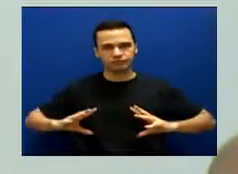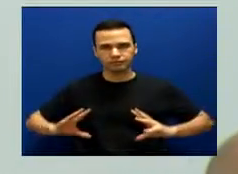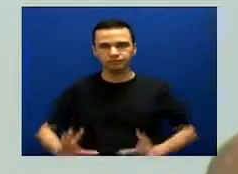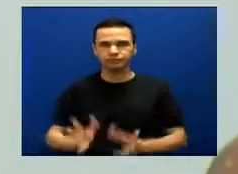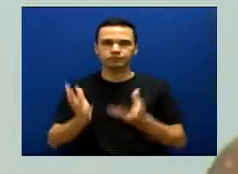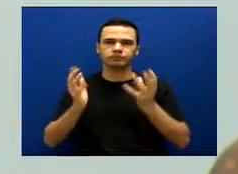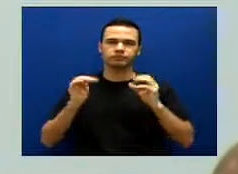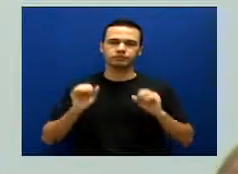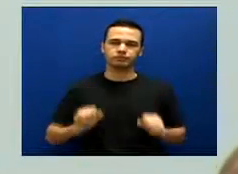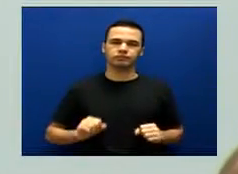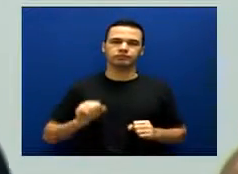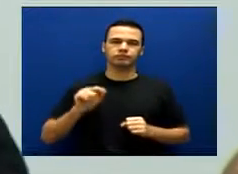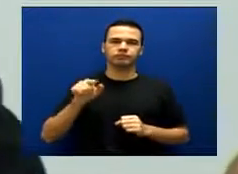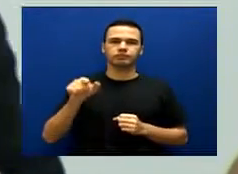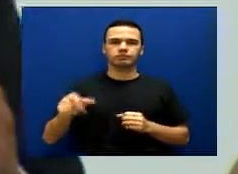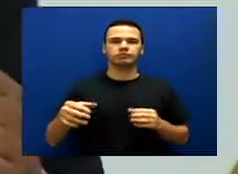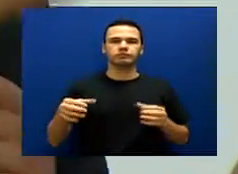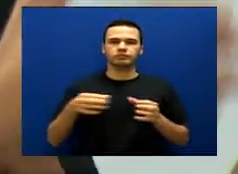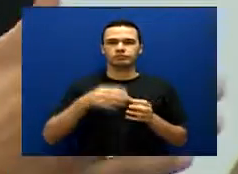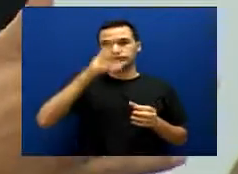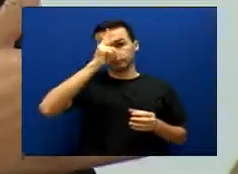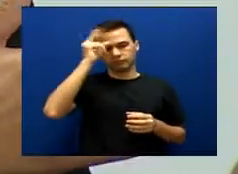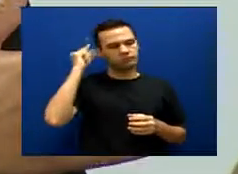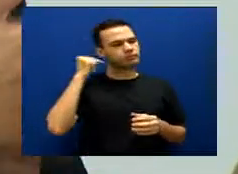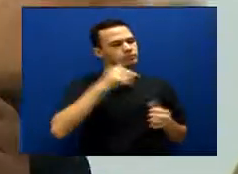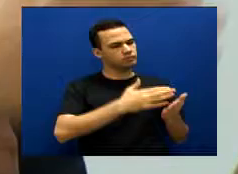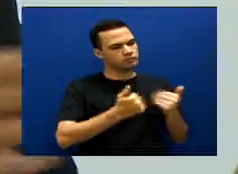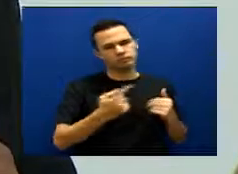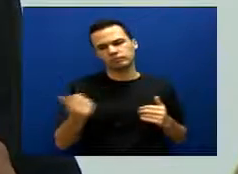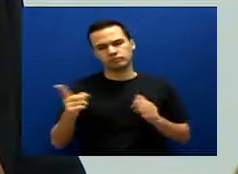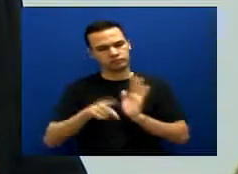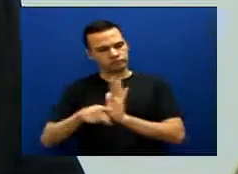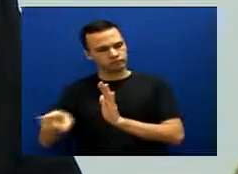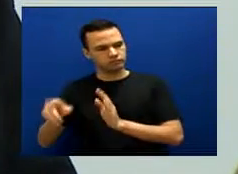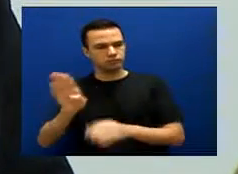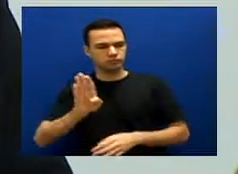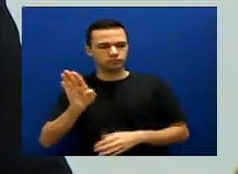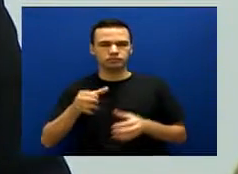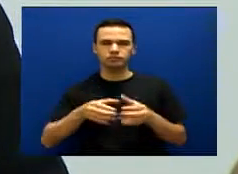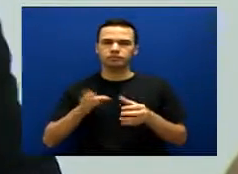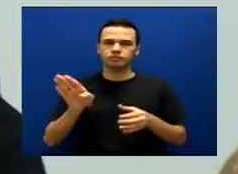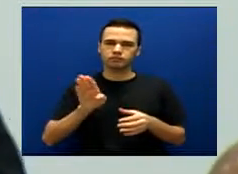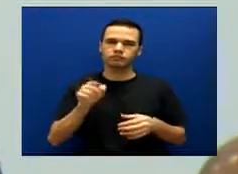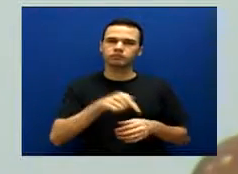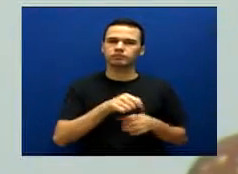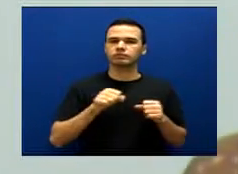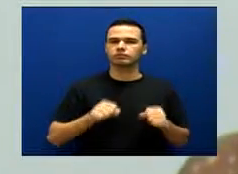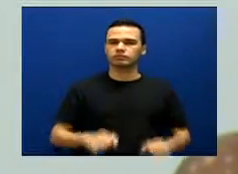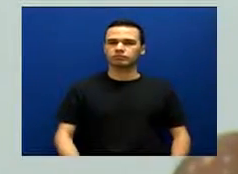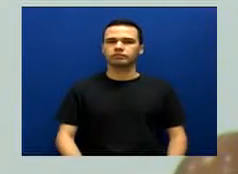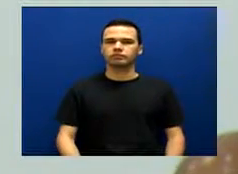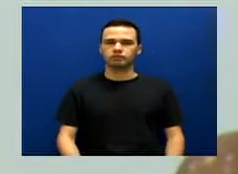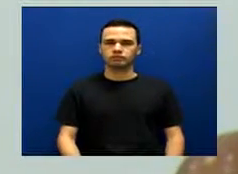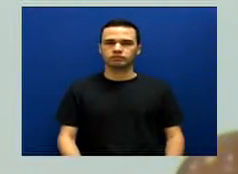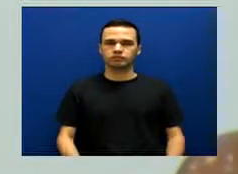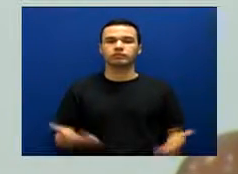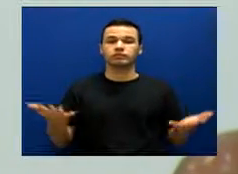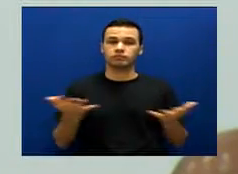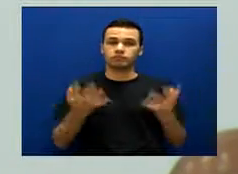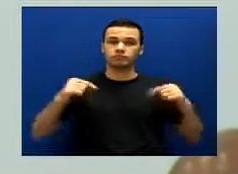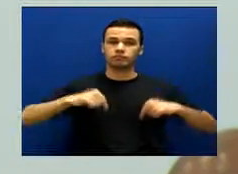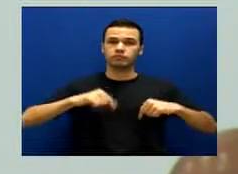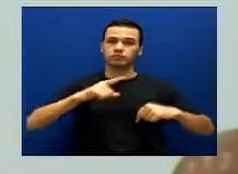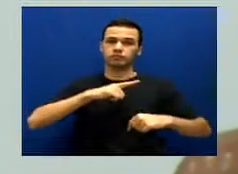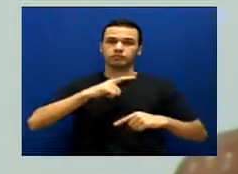incentivando, o poder público podia estar buscando incentivo para essa participação. E hoje, nós temos